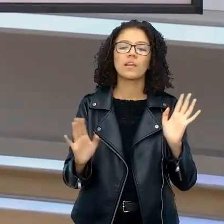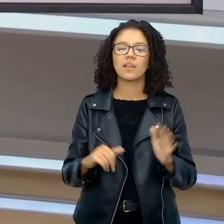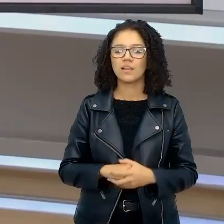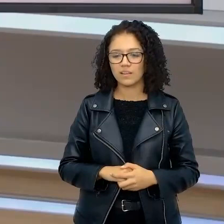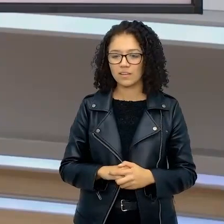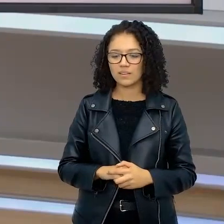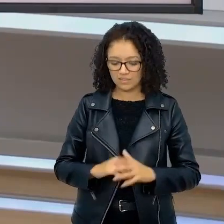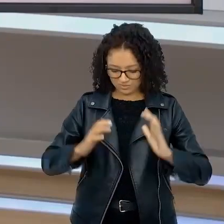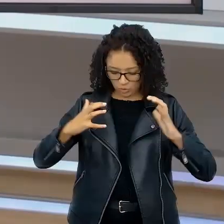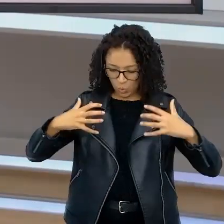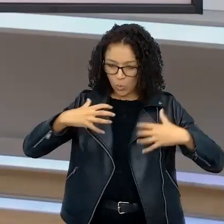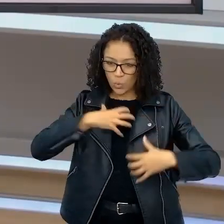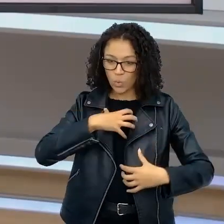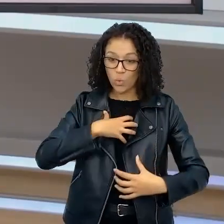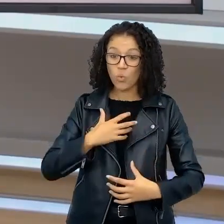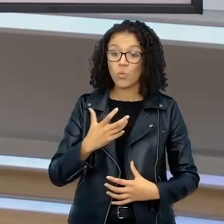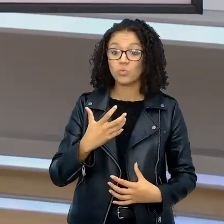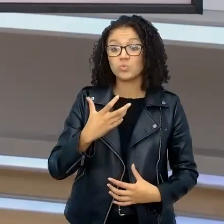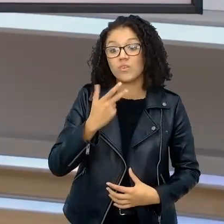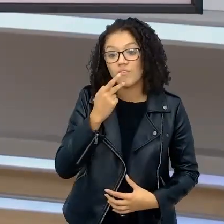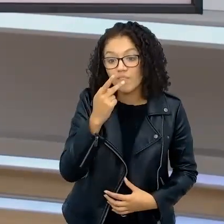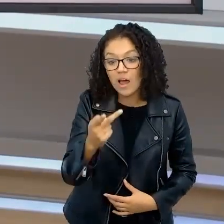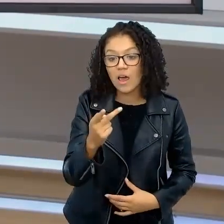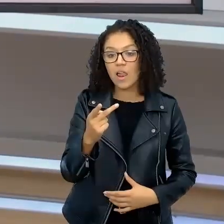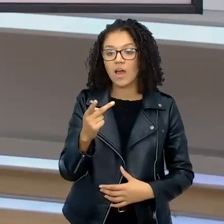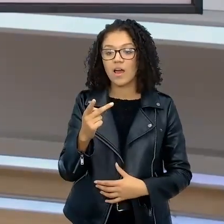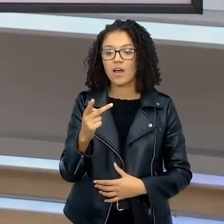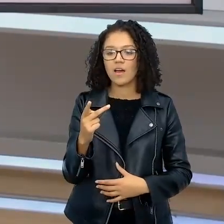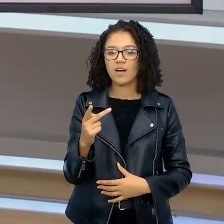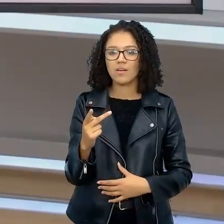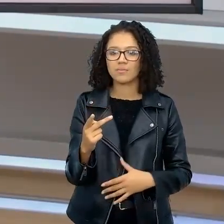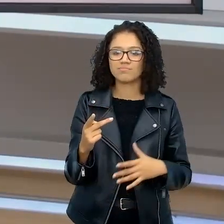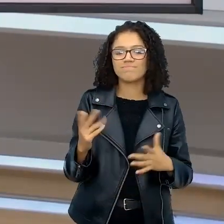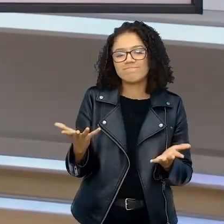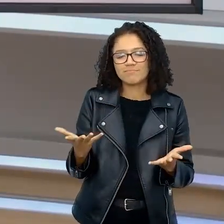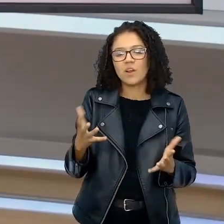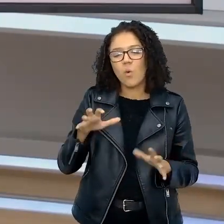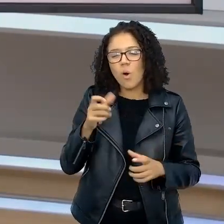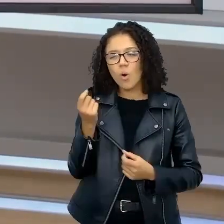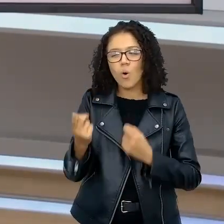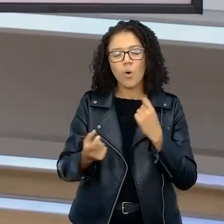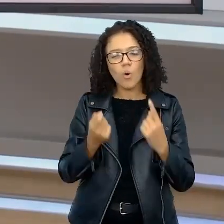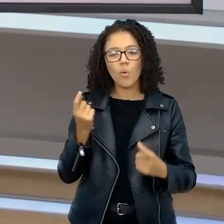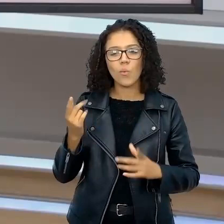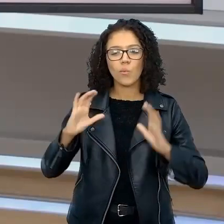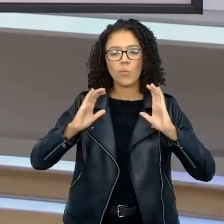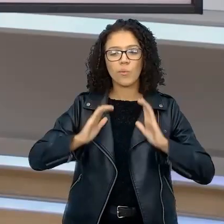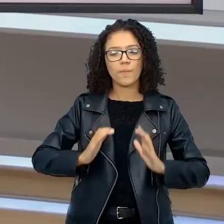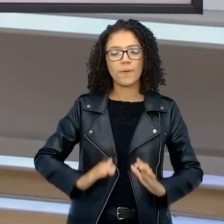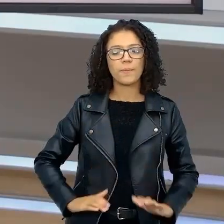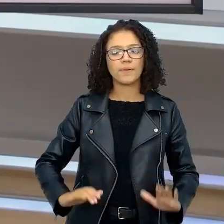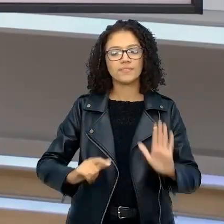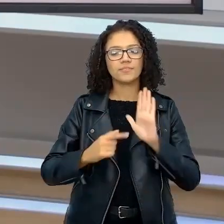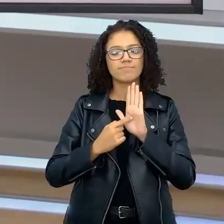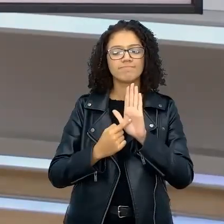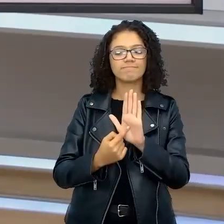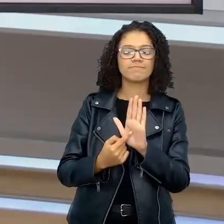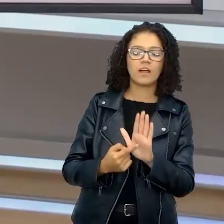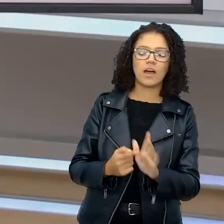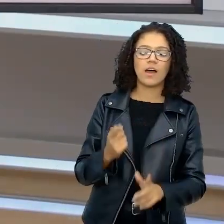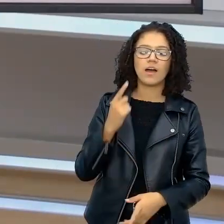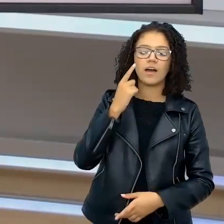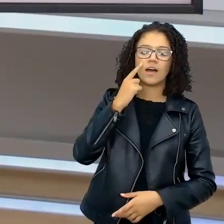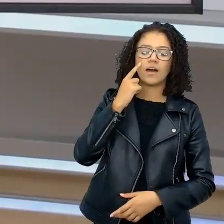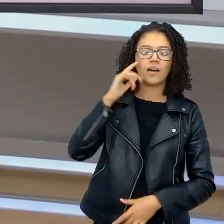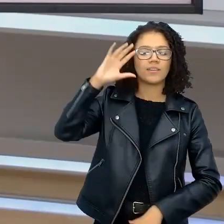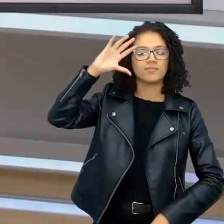criança, falas, gestos. Então, esses são alguns dos comportamentos que são apresentados por crianças e